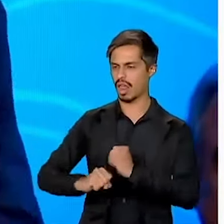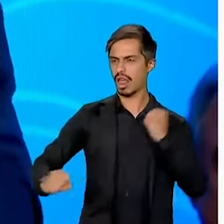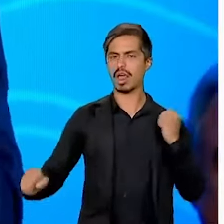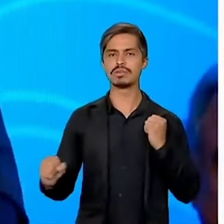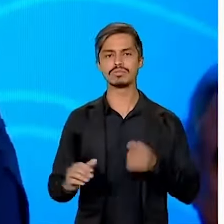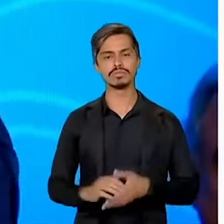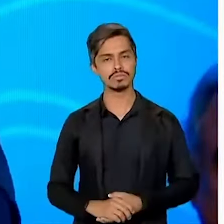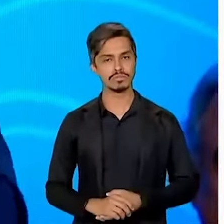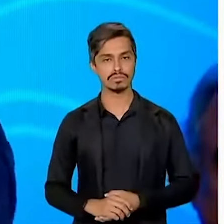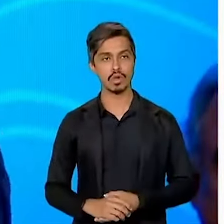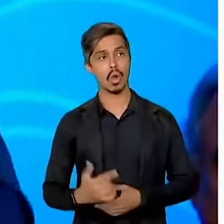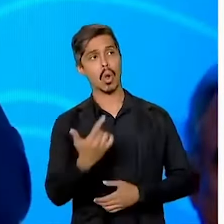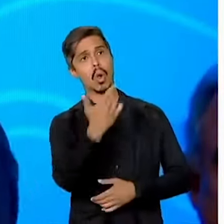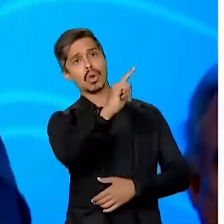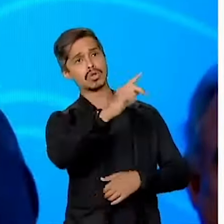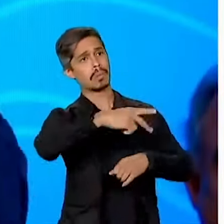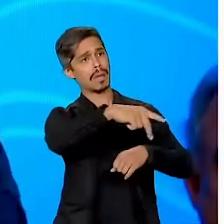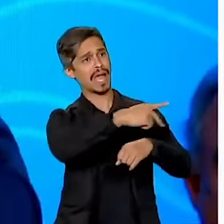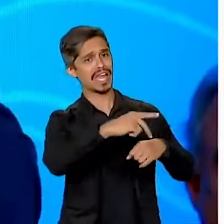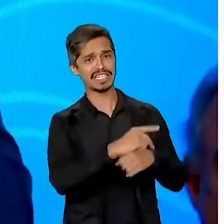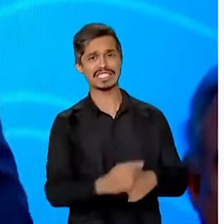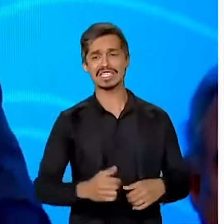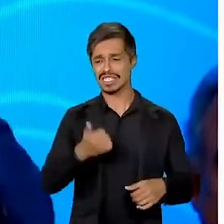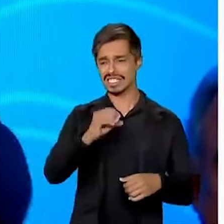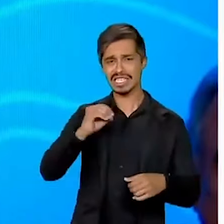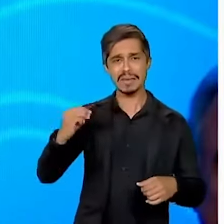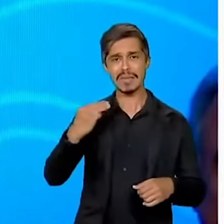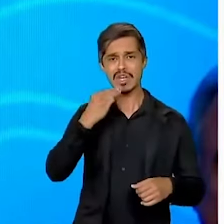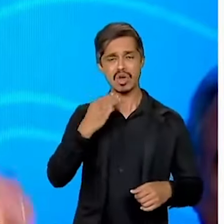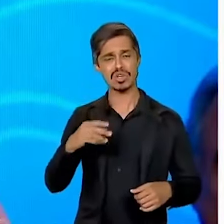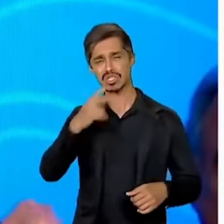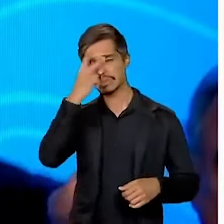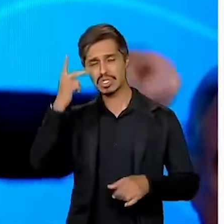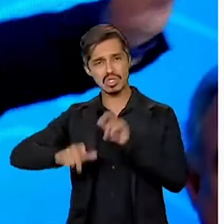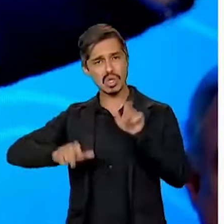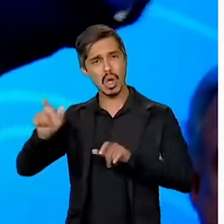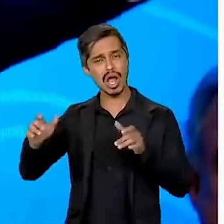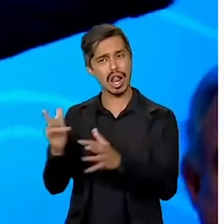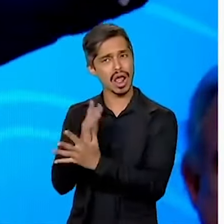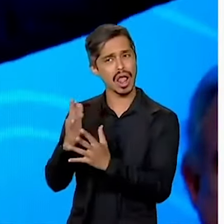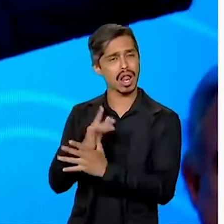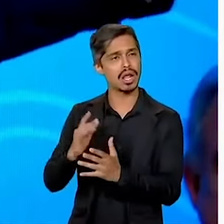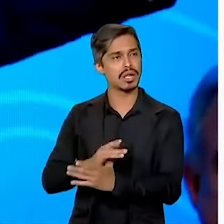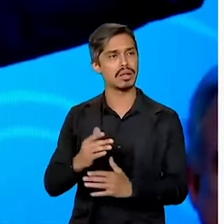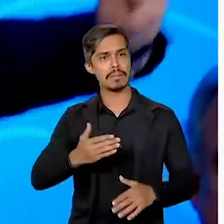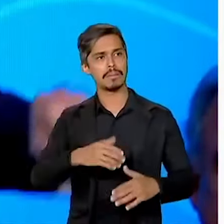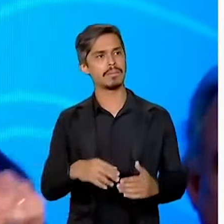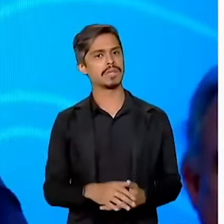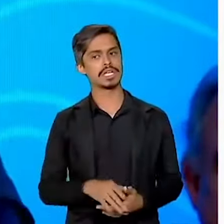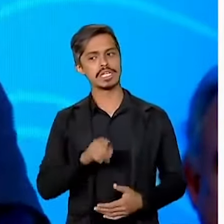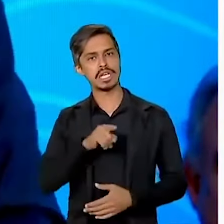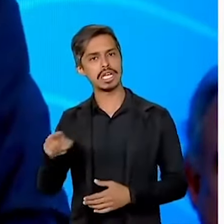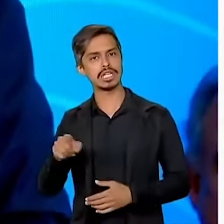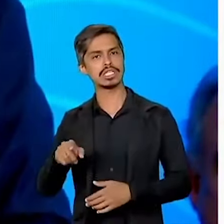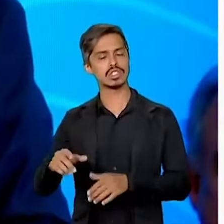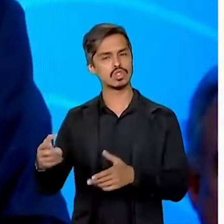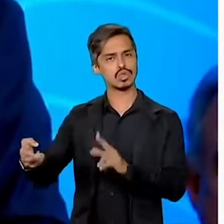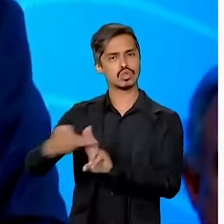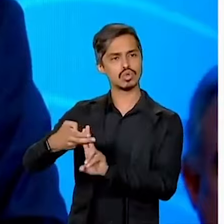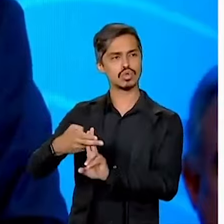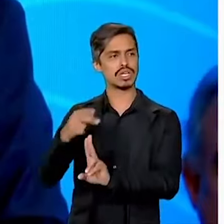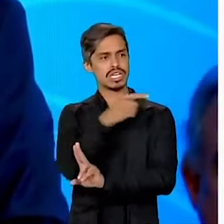Não tem nenhum país com mais de 100 milhões de habitantes no planeta Terra que tem um sistema de saúde como o SUS.